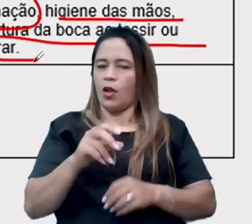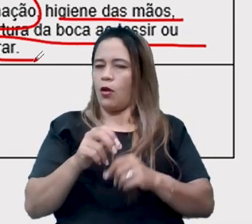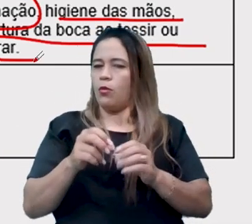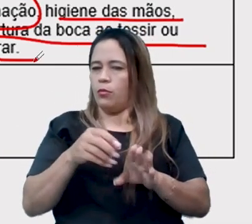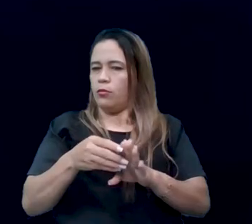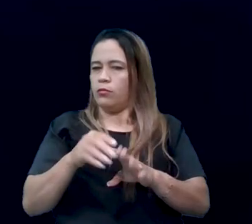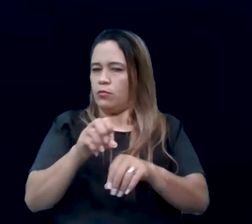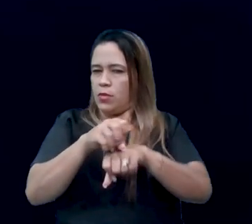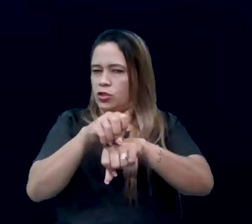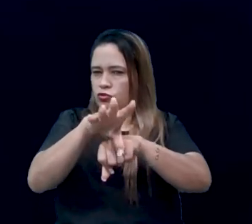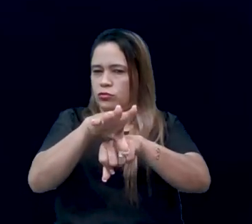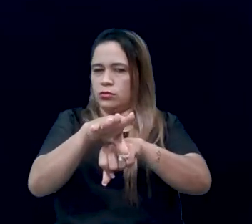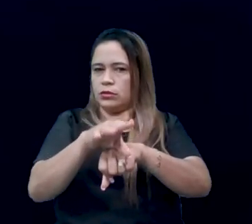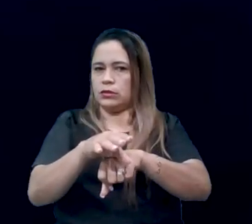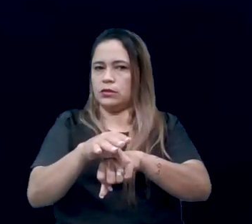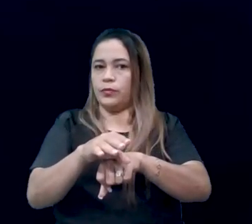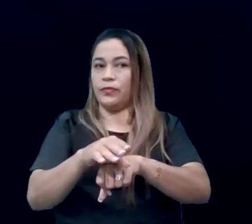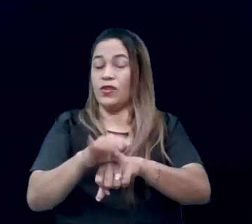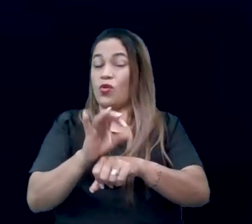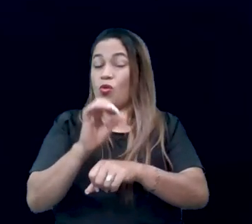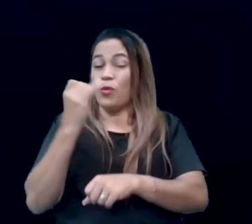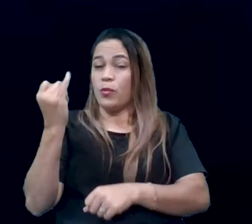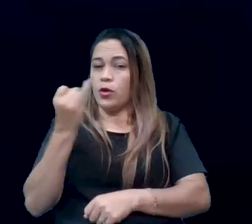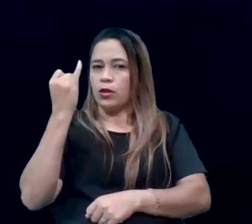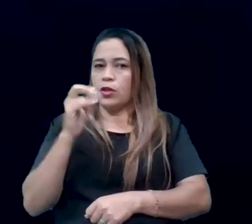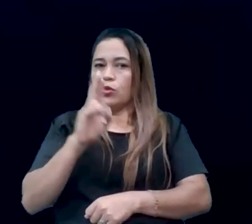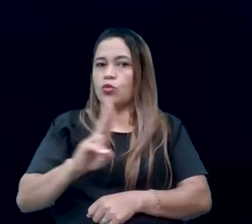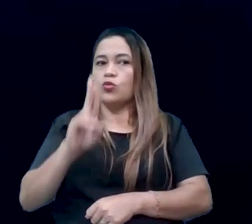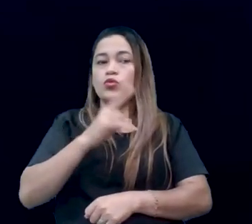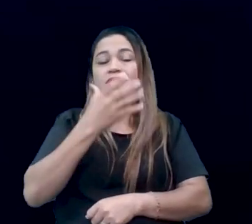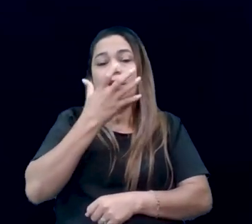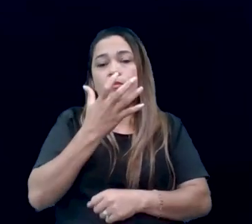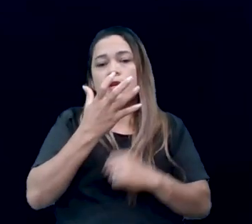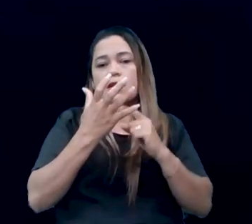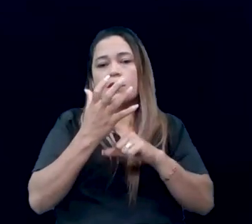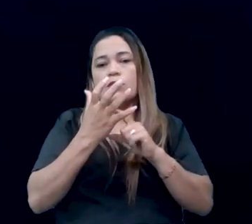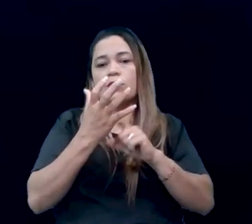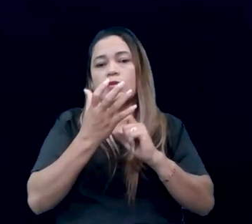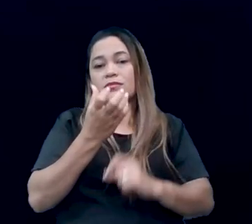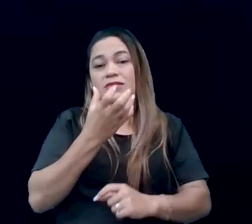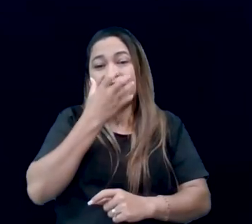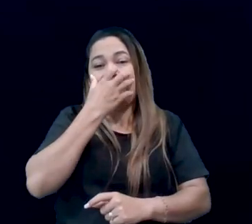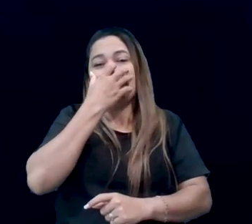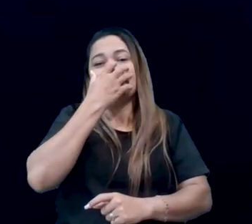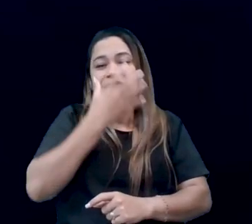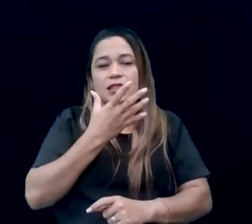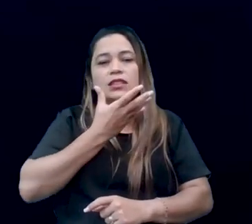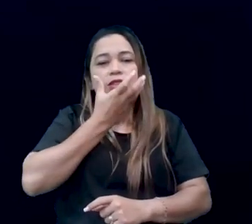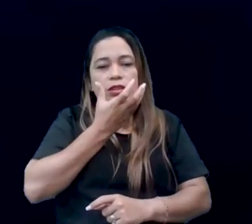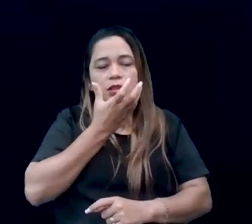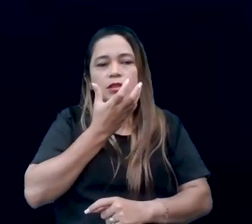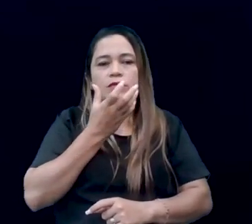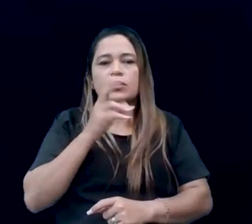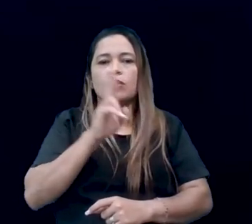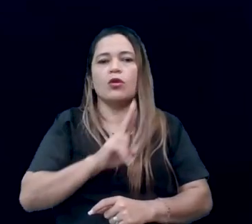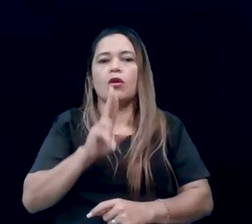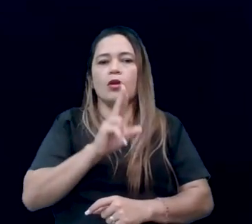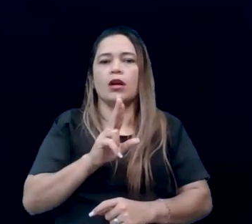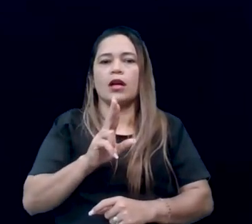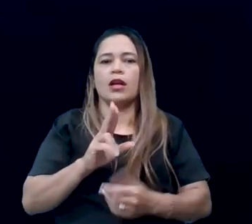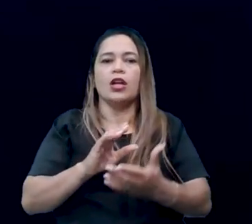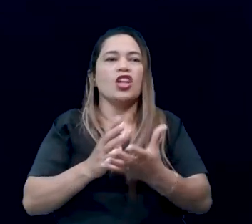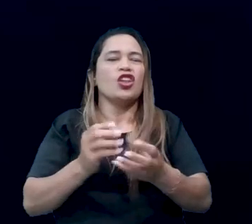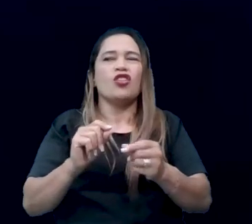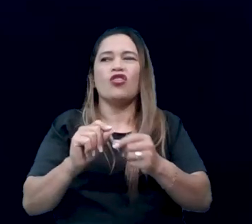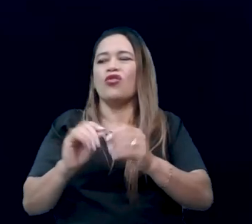olha para mim aqui. O ideal é que a gente não use as mãos, porque se você espirra ou tosse colocando a mão na boca e não faz